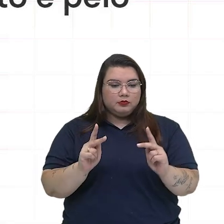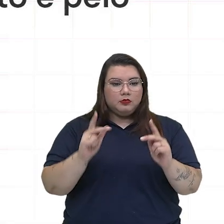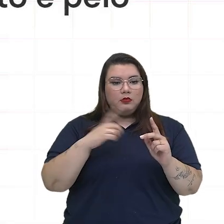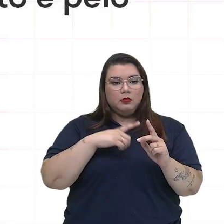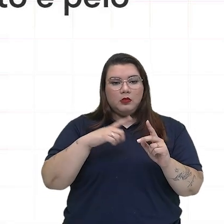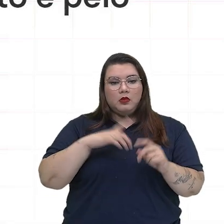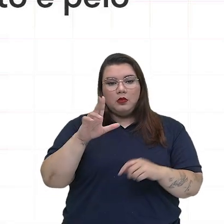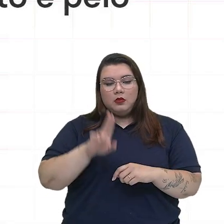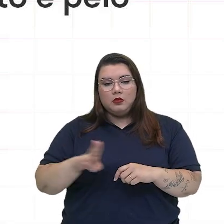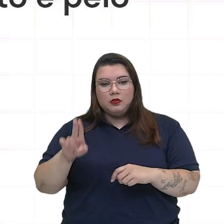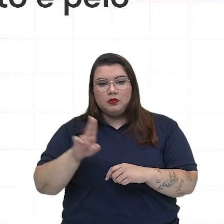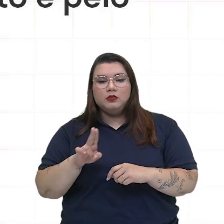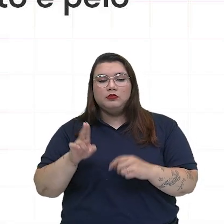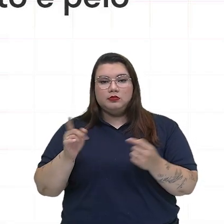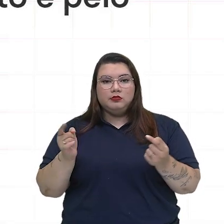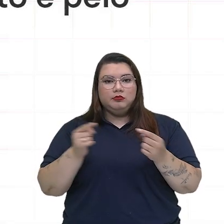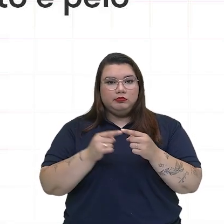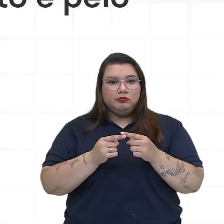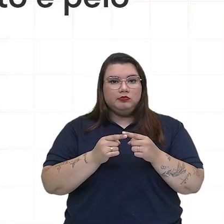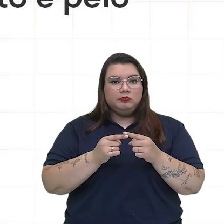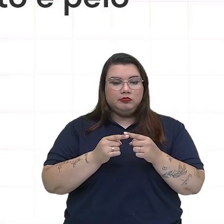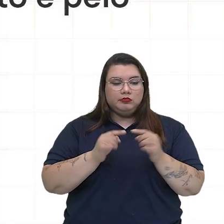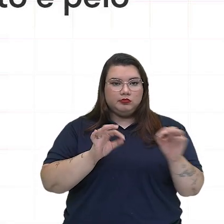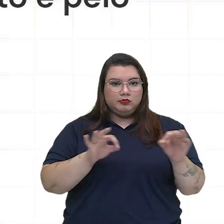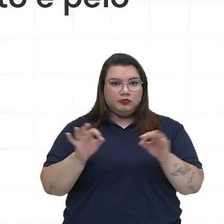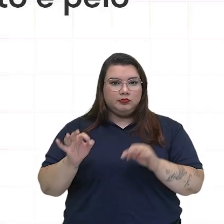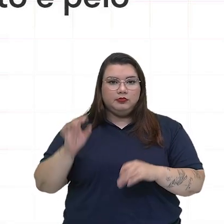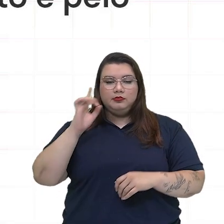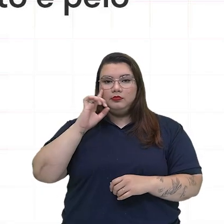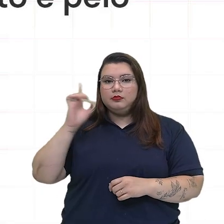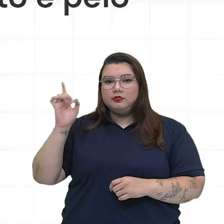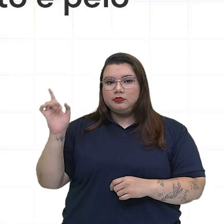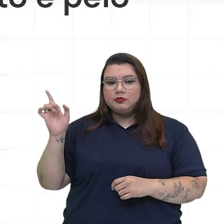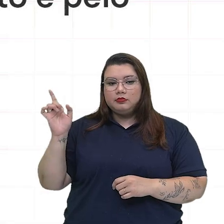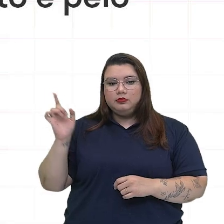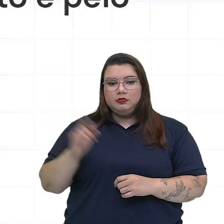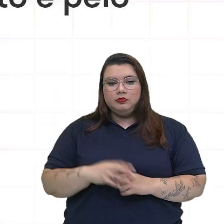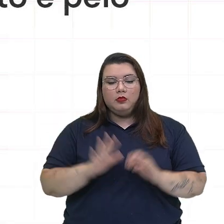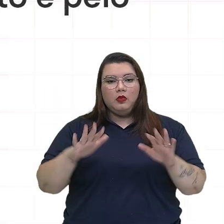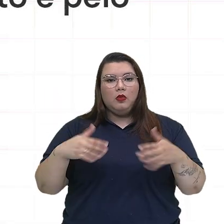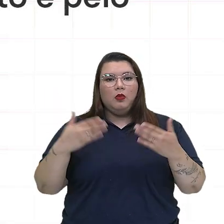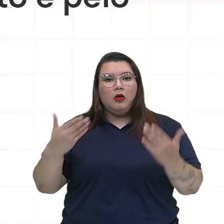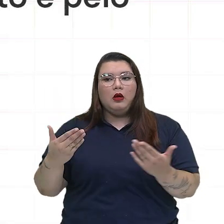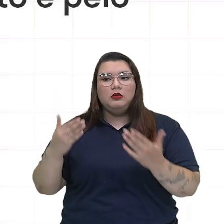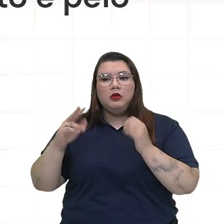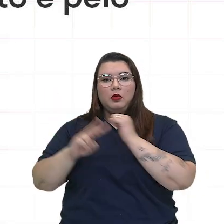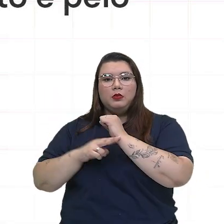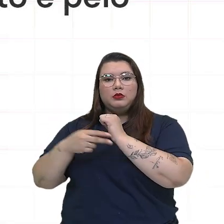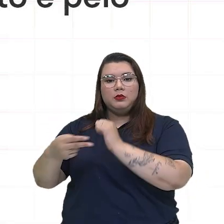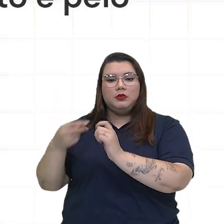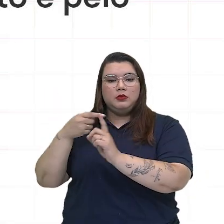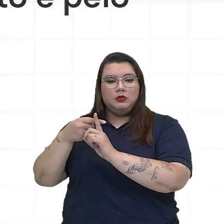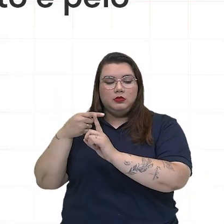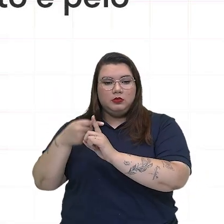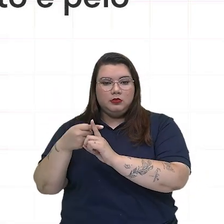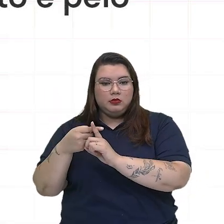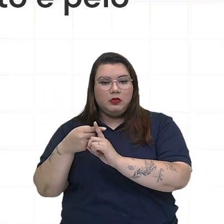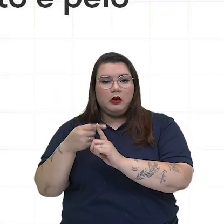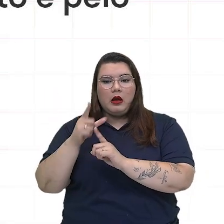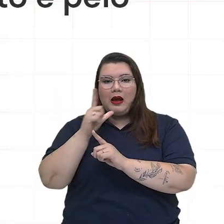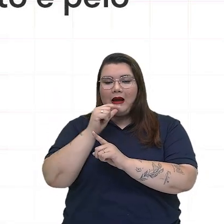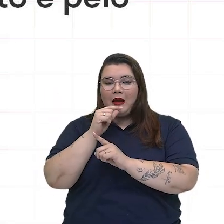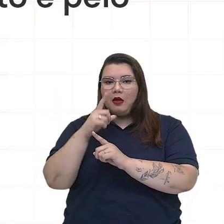Tem a sua utilização com frequência, porém, nessas áreas onde se tem ali a plantação. Quais serão as principais vantagens?